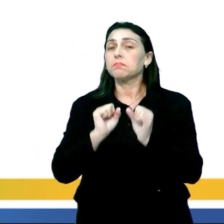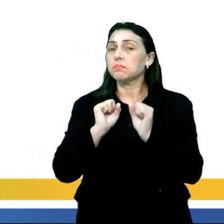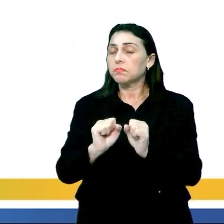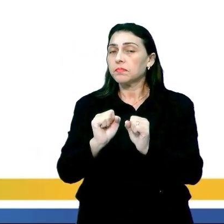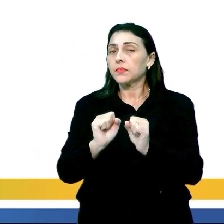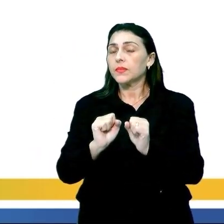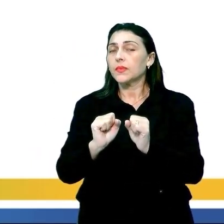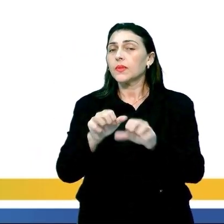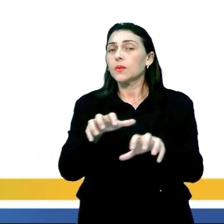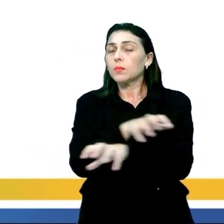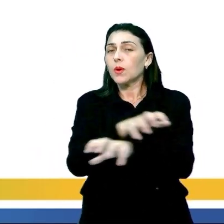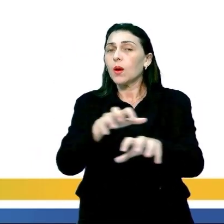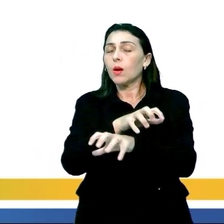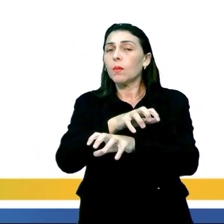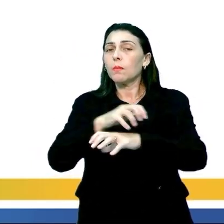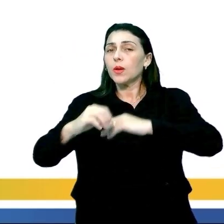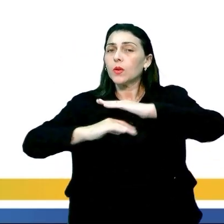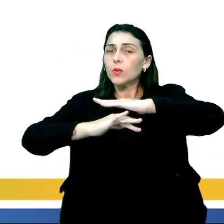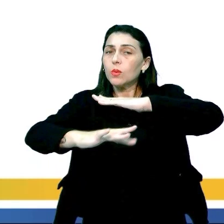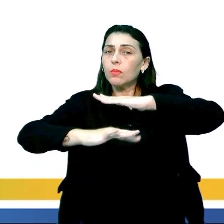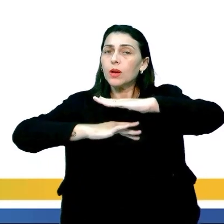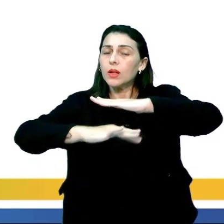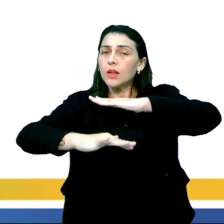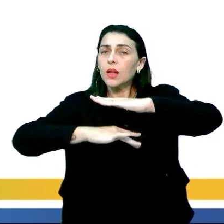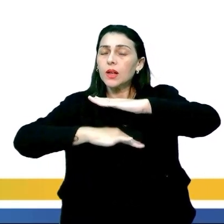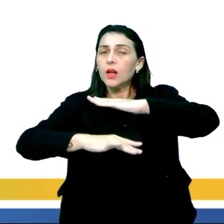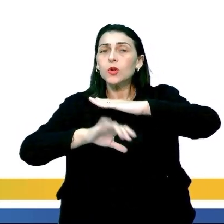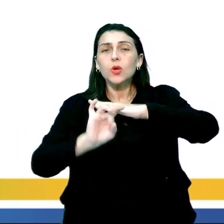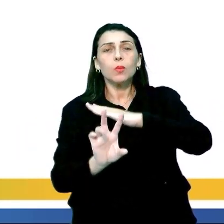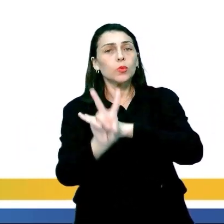Poderia ser o bioma do Pantanal? O bioma do Pantanal ele é